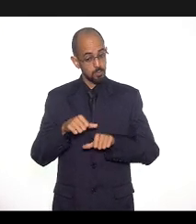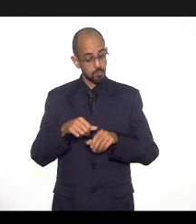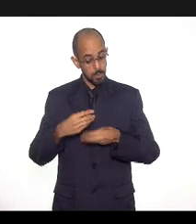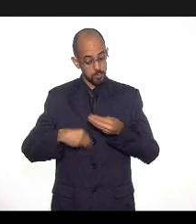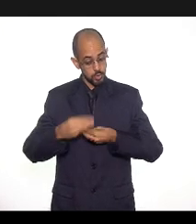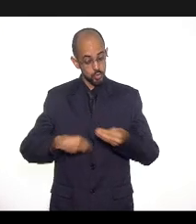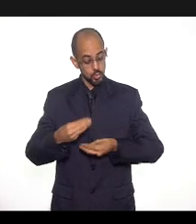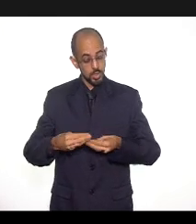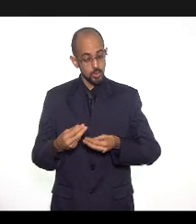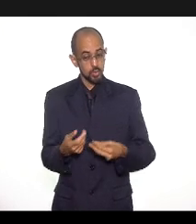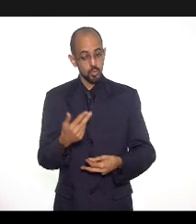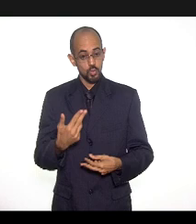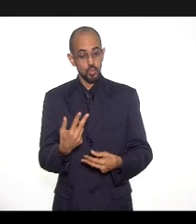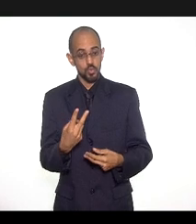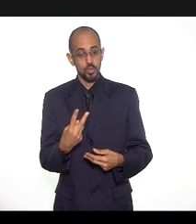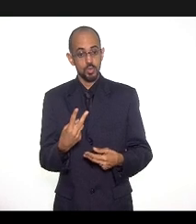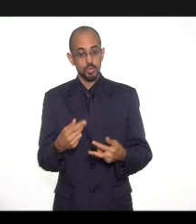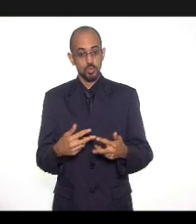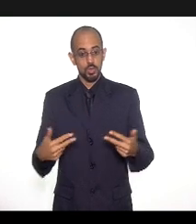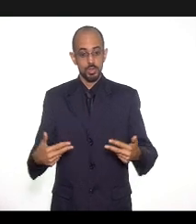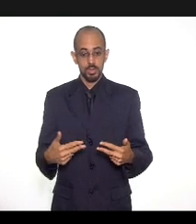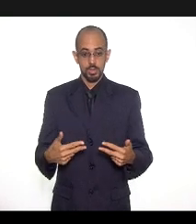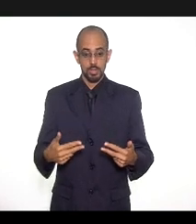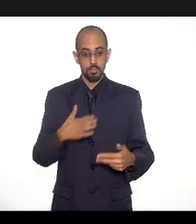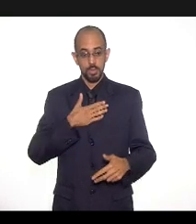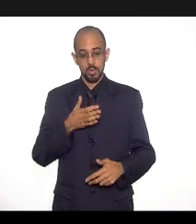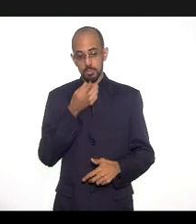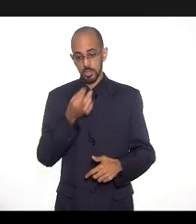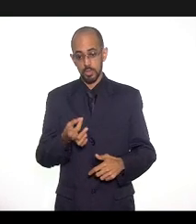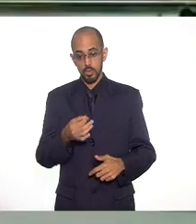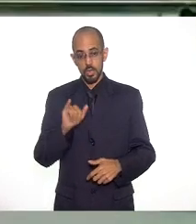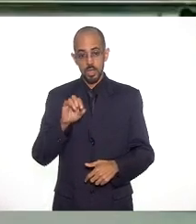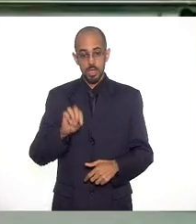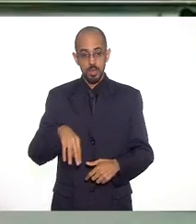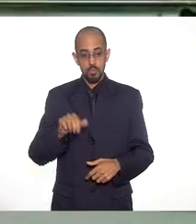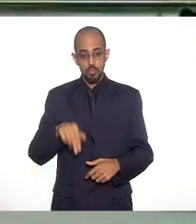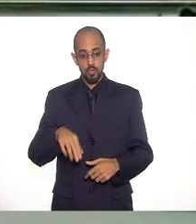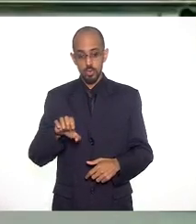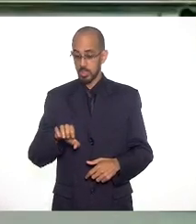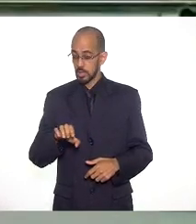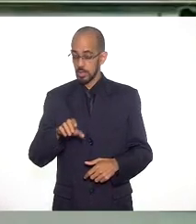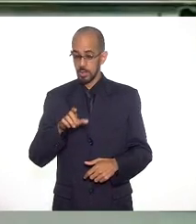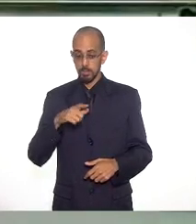distintas, imunidade com isenção. Imune está imune, isenção tem que ter prazo.